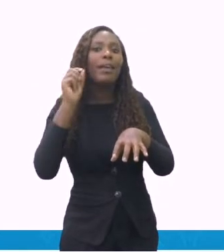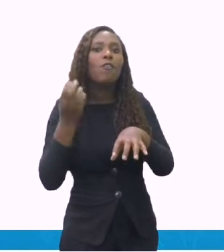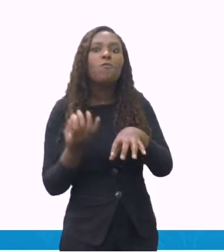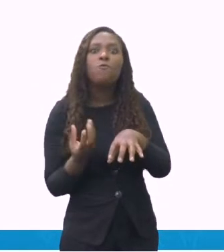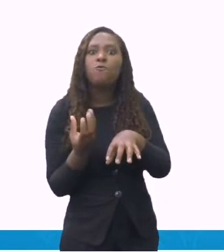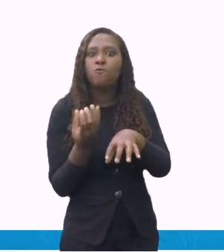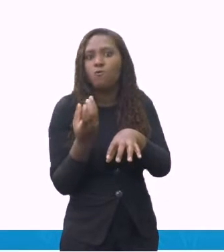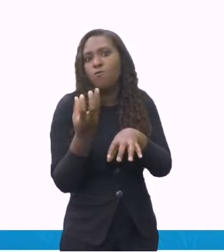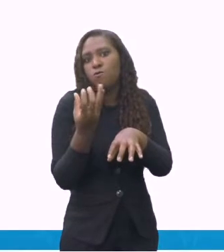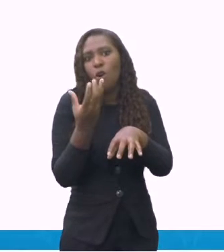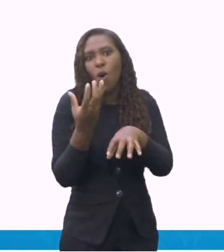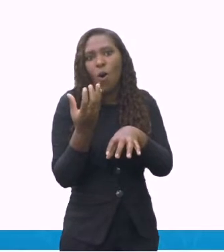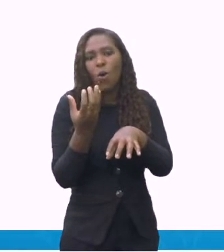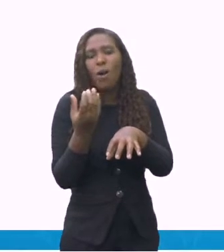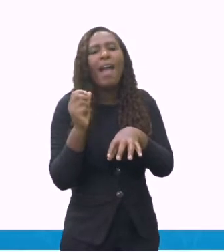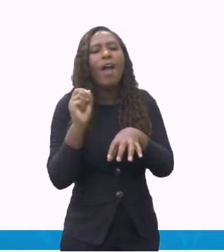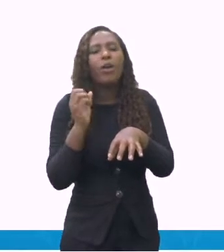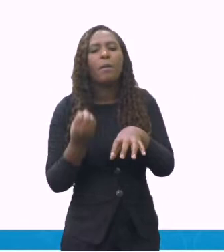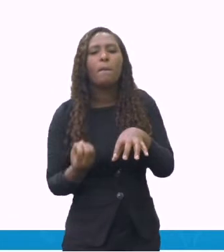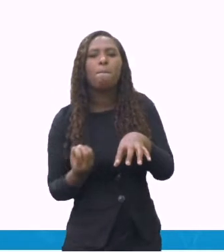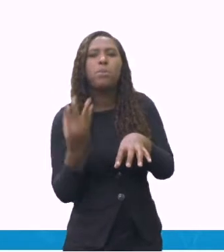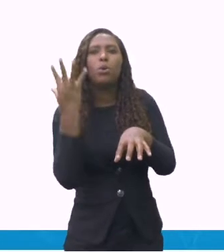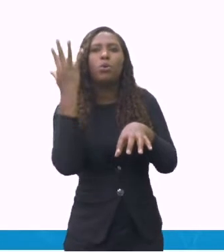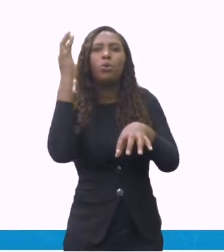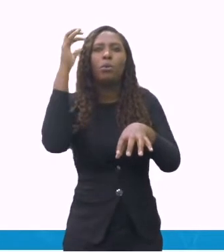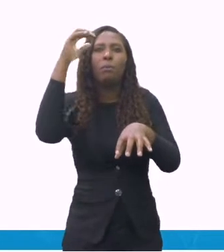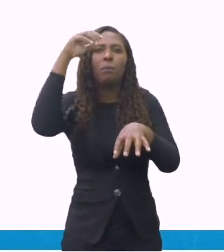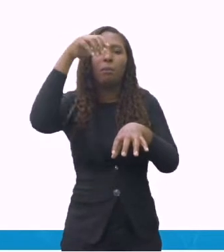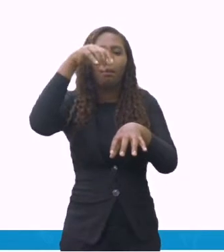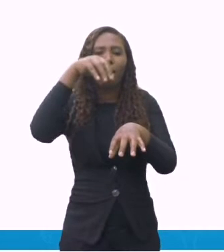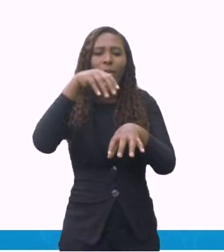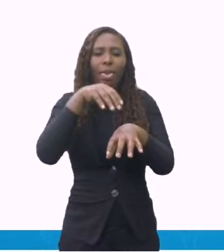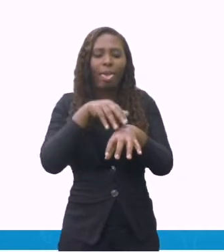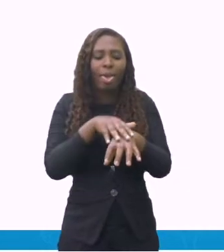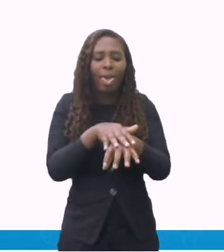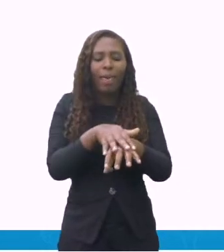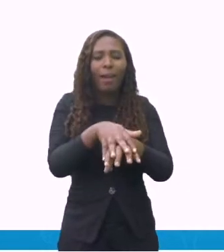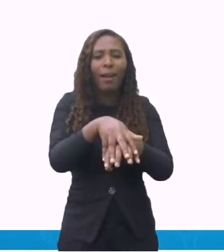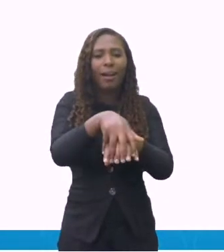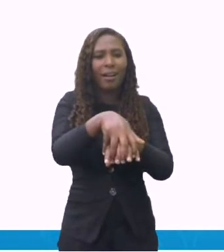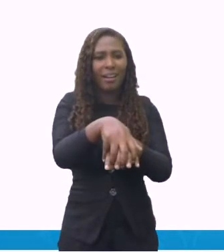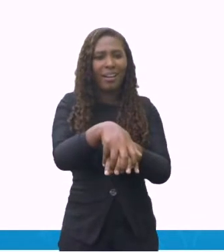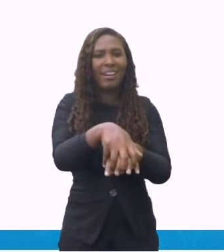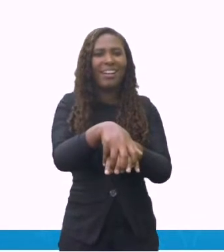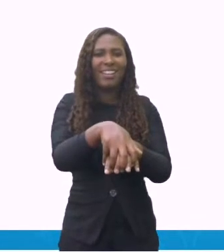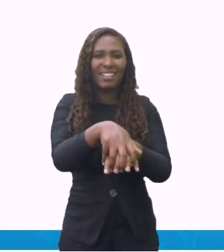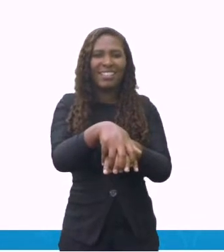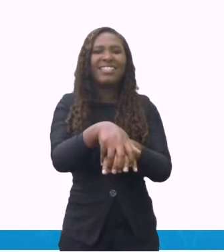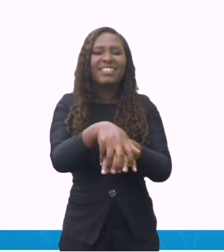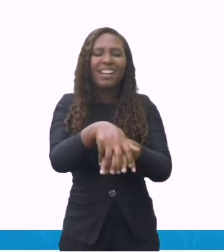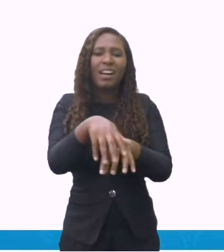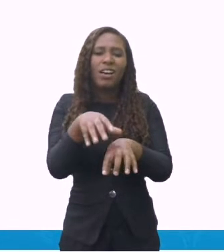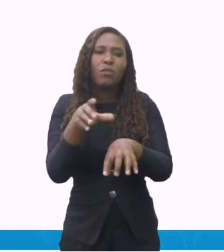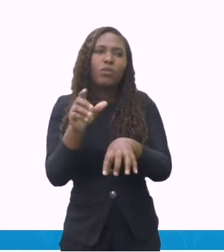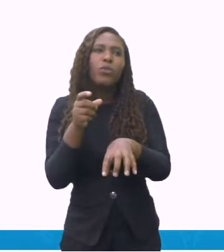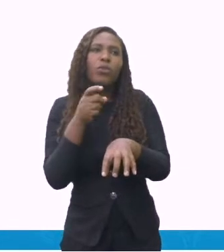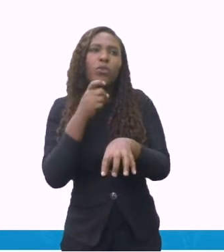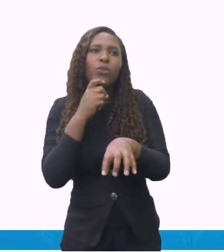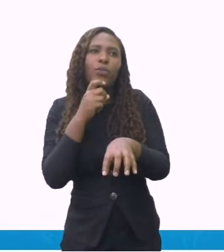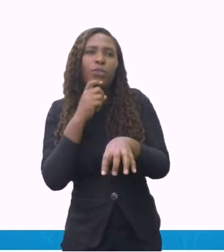lava se derramando. E aí, à medida que ela vai se resfriando, ela vai